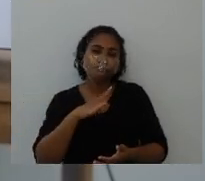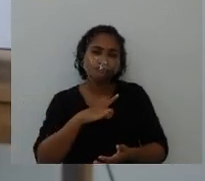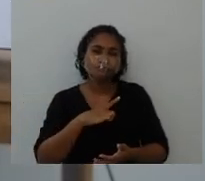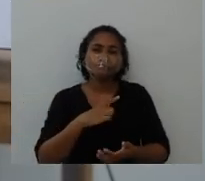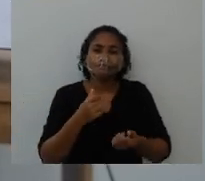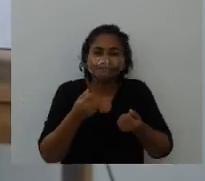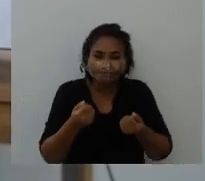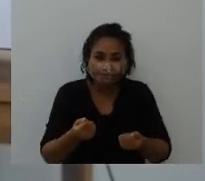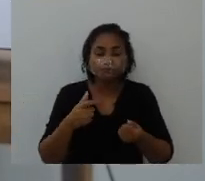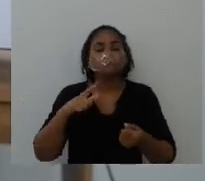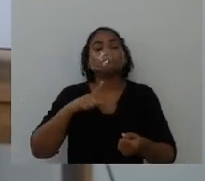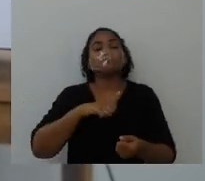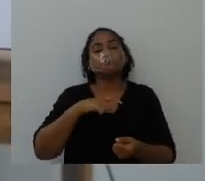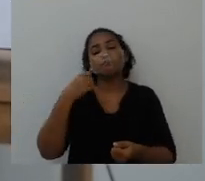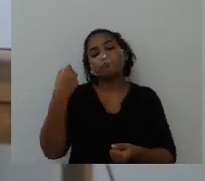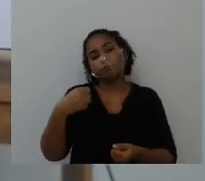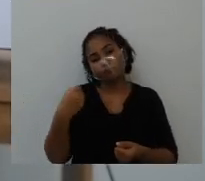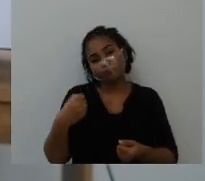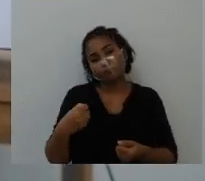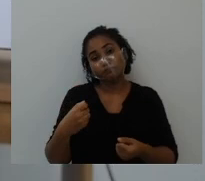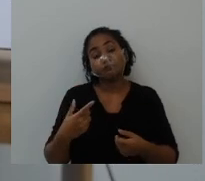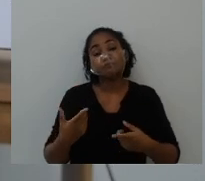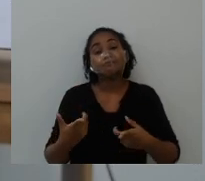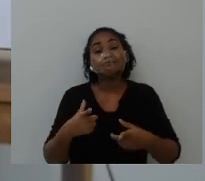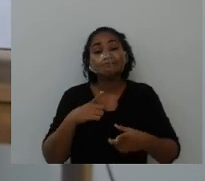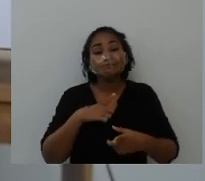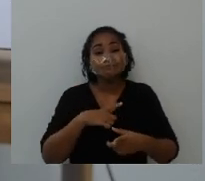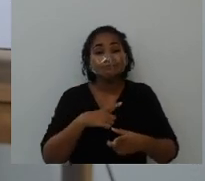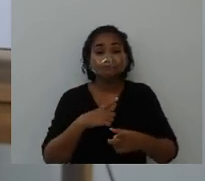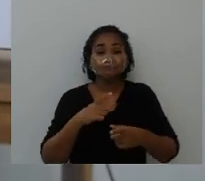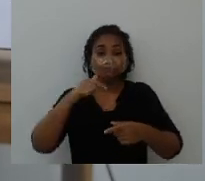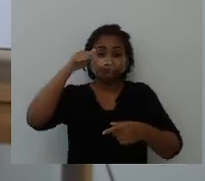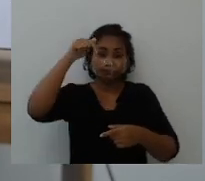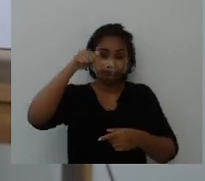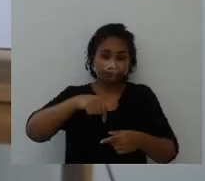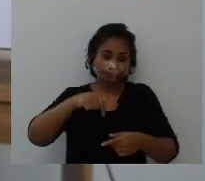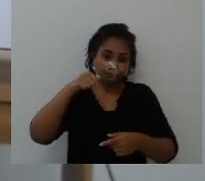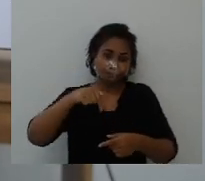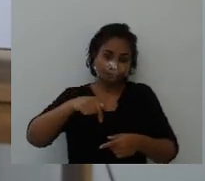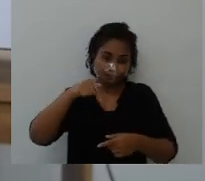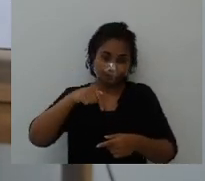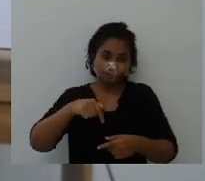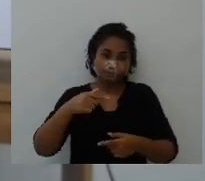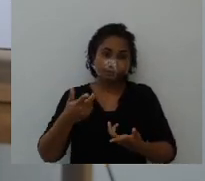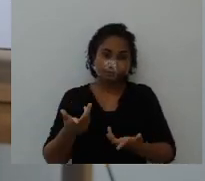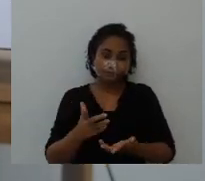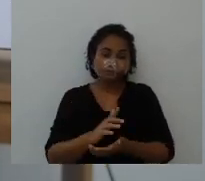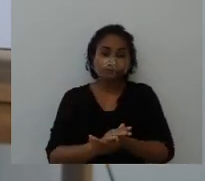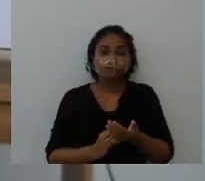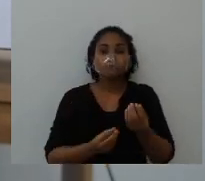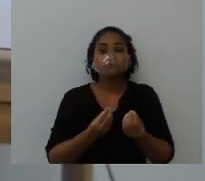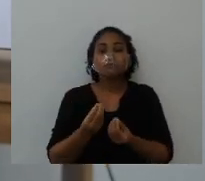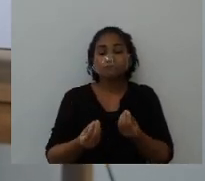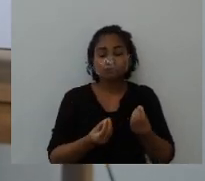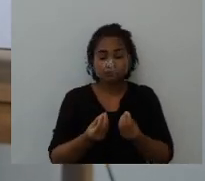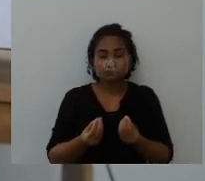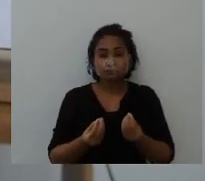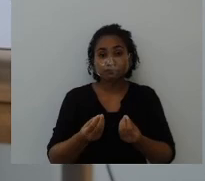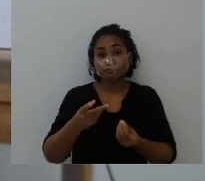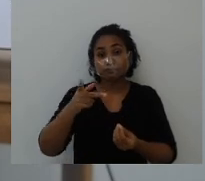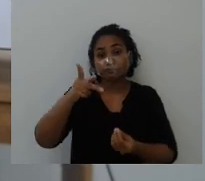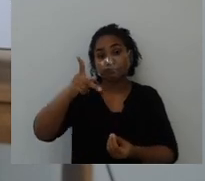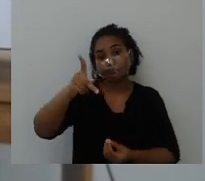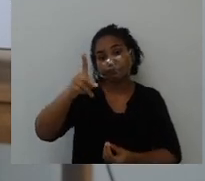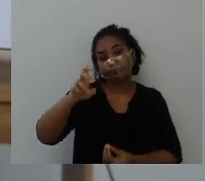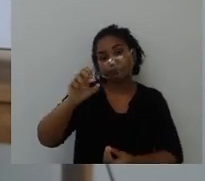ou não tem? Tem, Paulinho. Então tem que ter uma força apontada para onde? Apontada para o centro da Terra, uma força